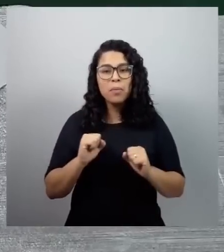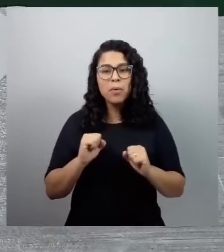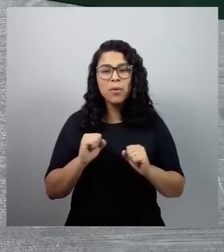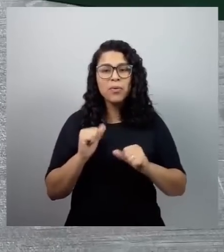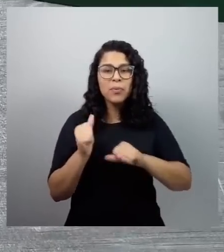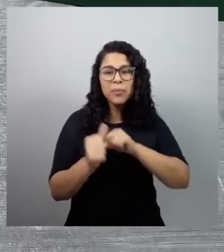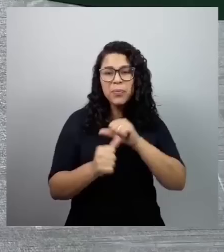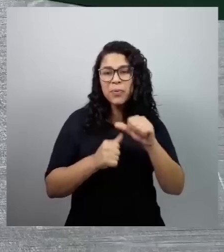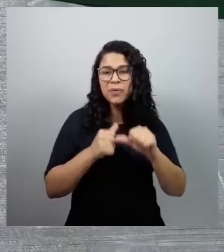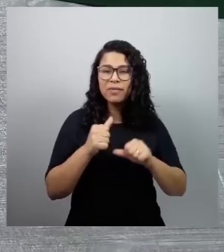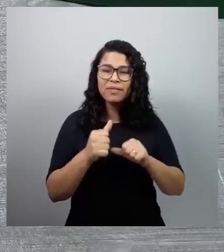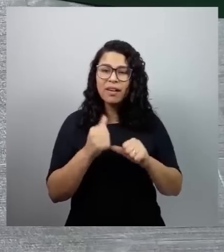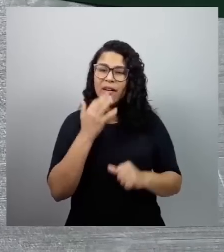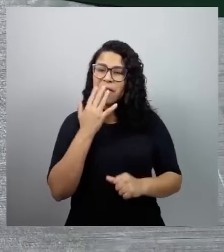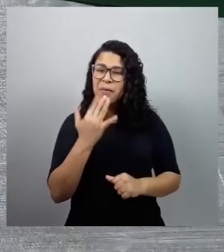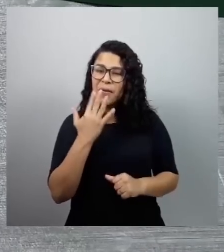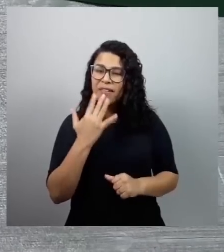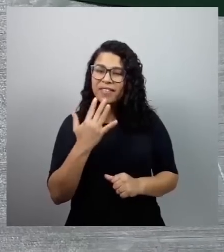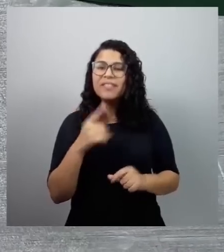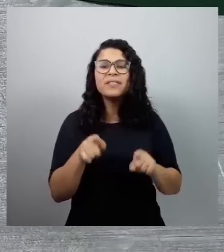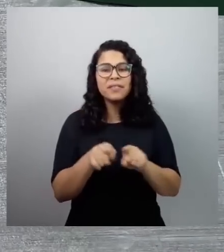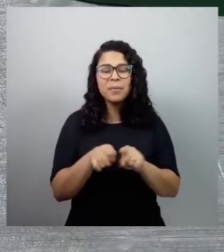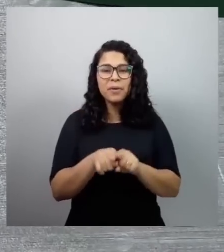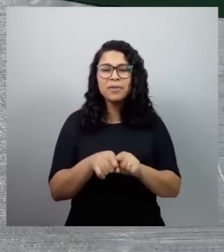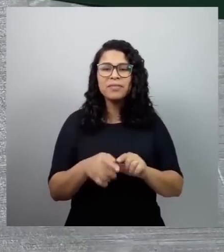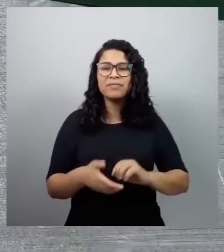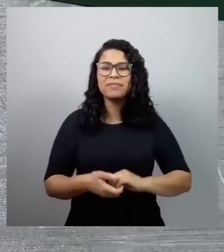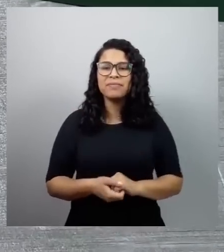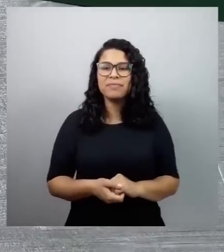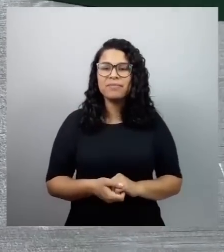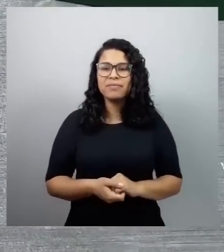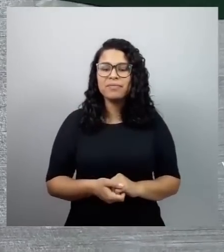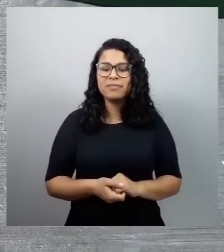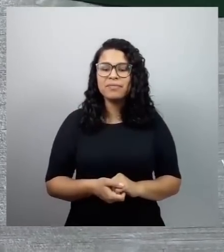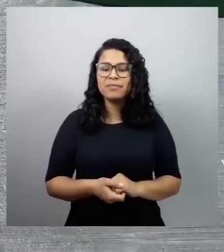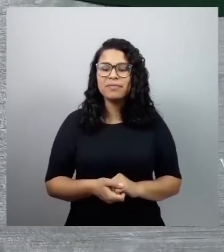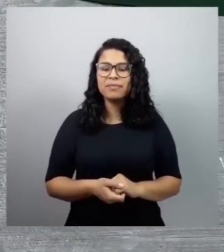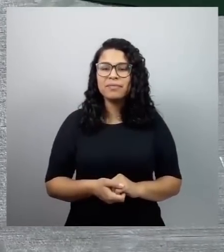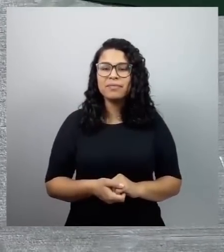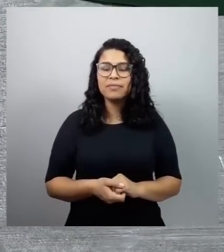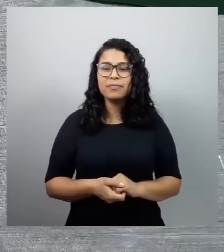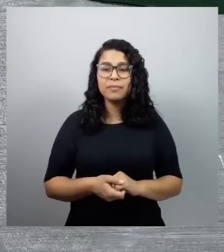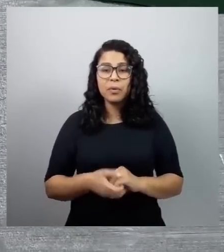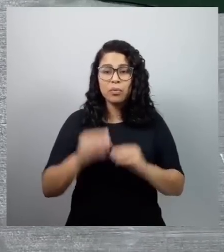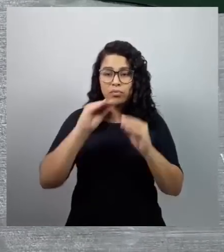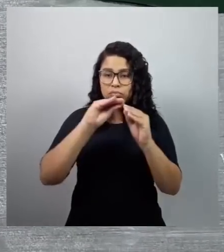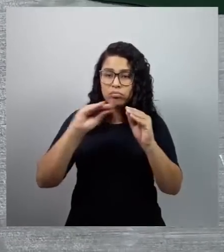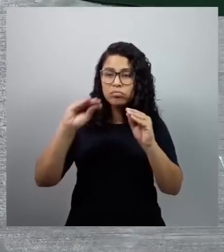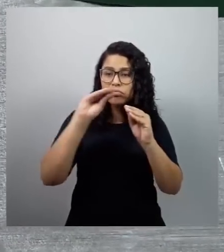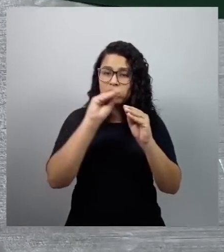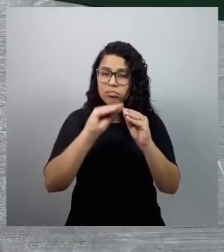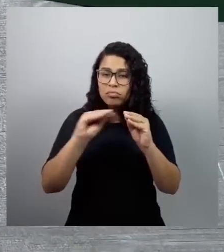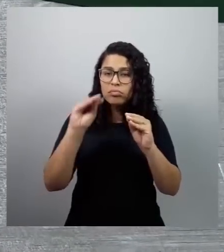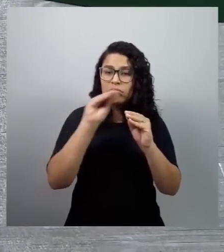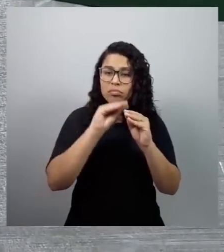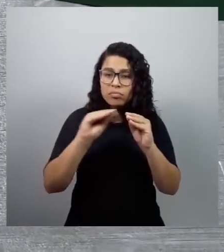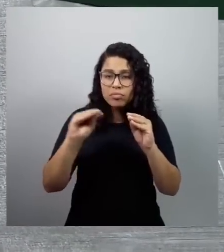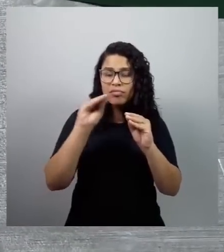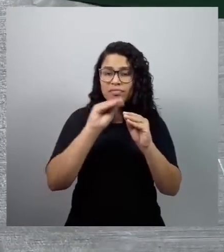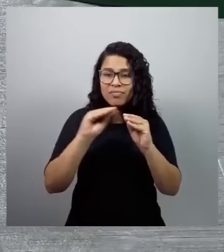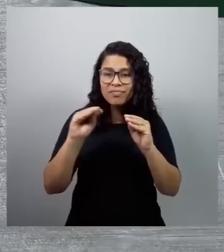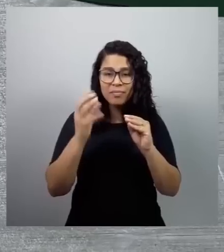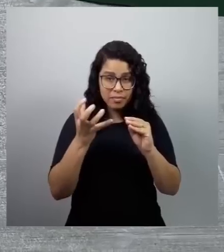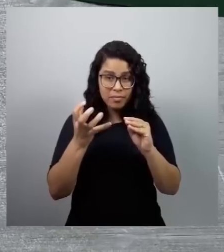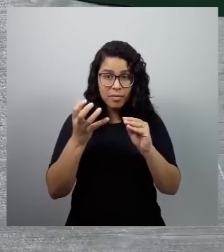mudar a... Então, é importante, ó, pra pintar dentro, eu ponho a folha pra fora, tá? A partinha que eu quero